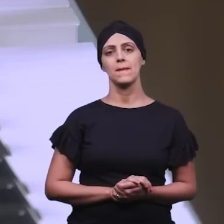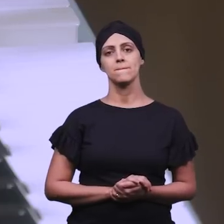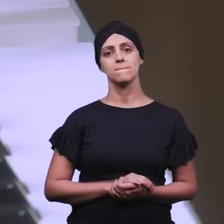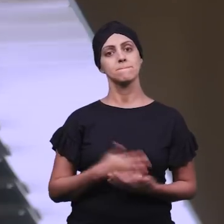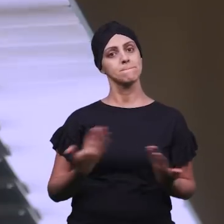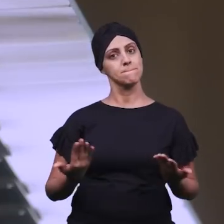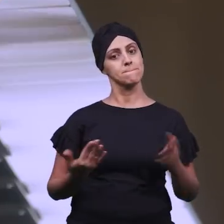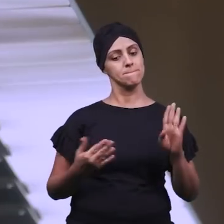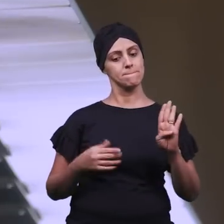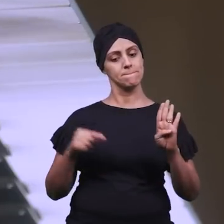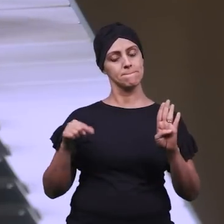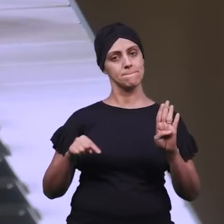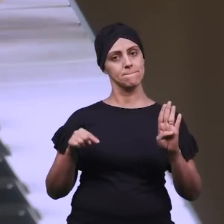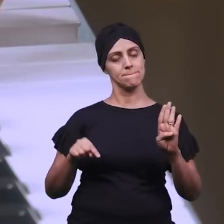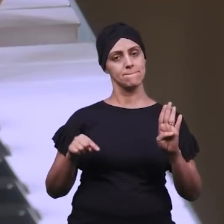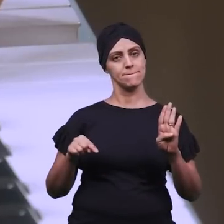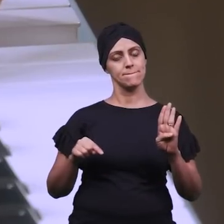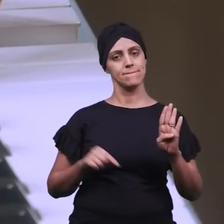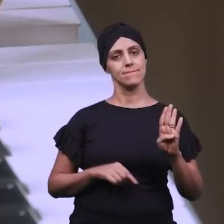Então, B aqui